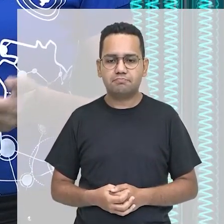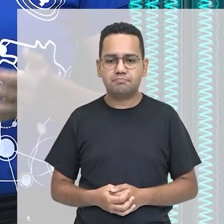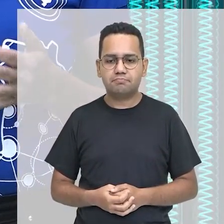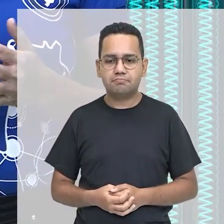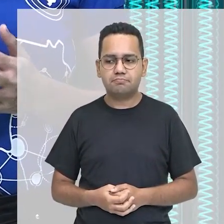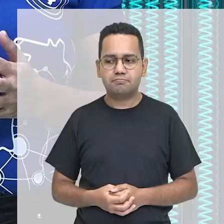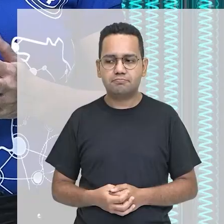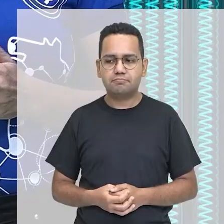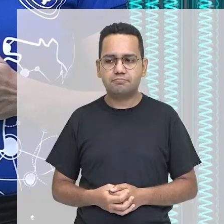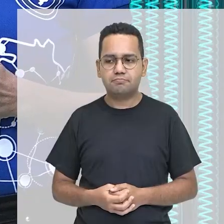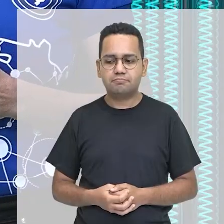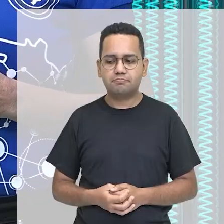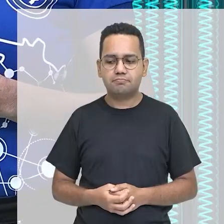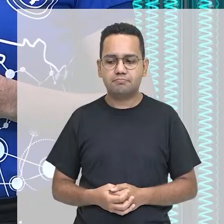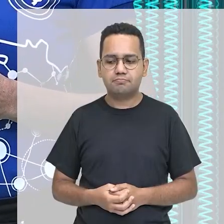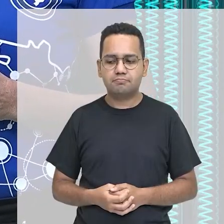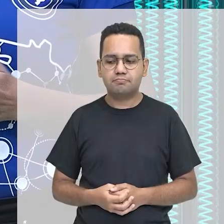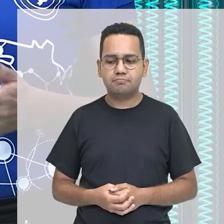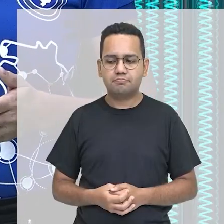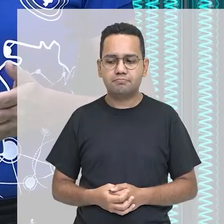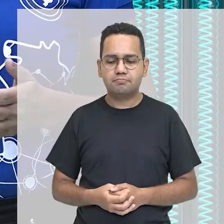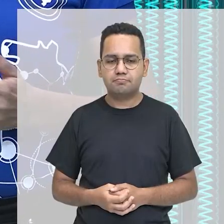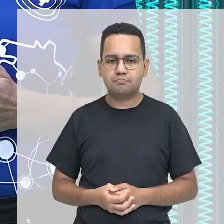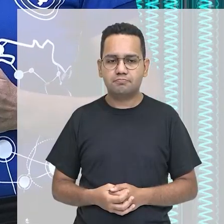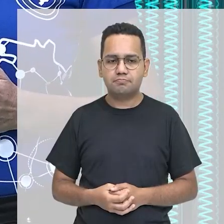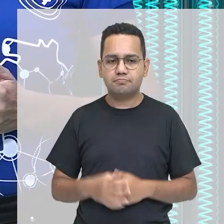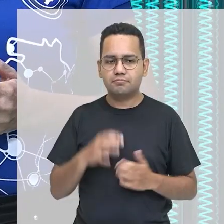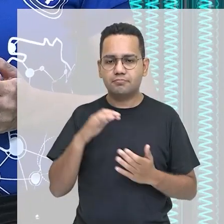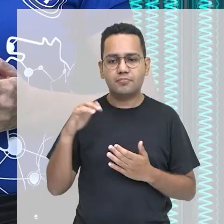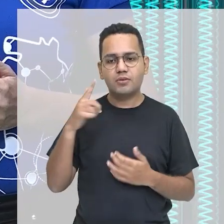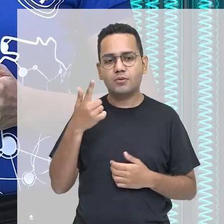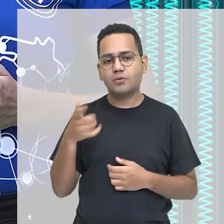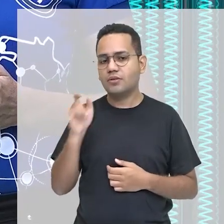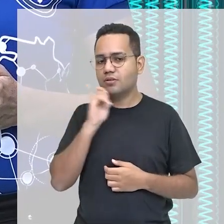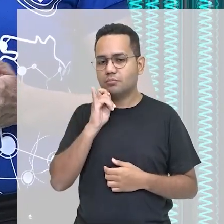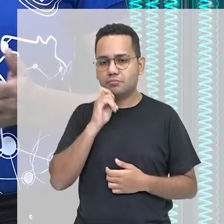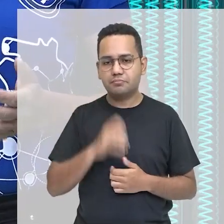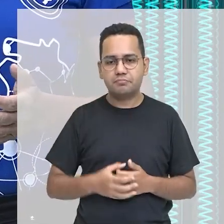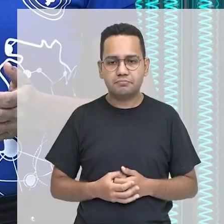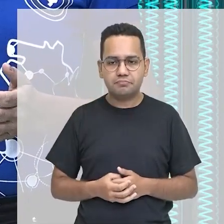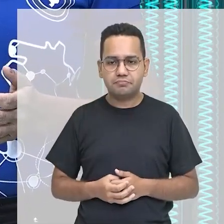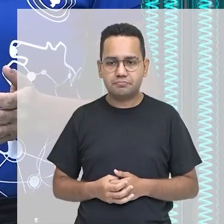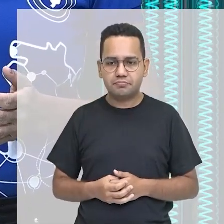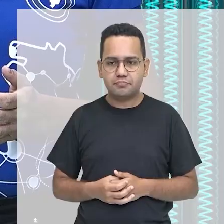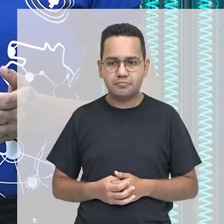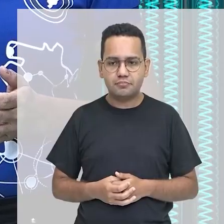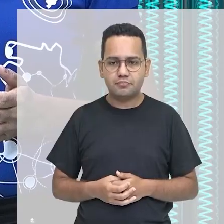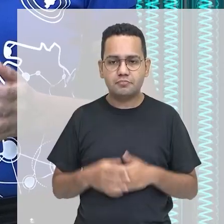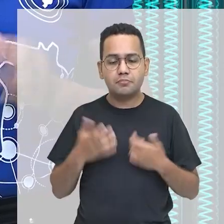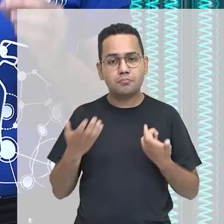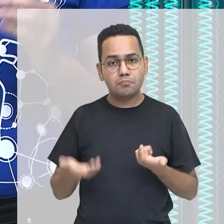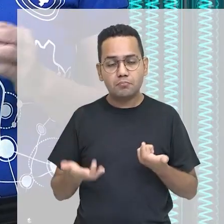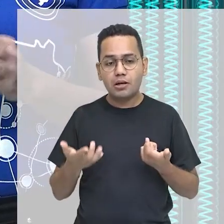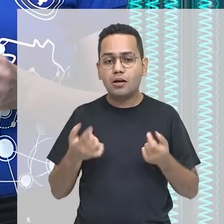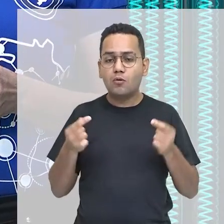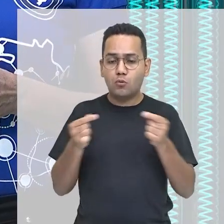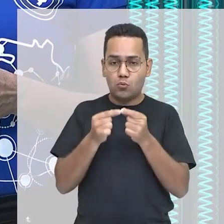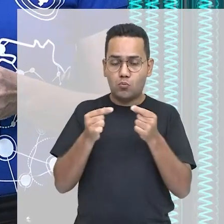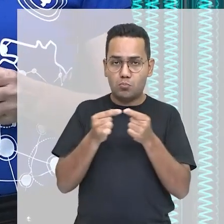que significa devido a. Vamos ver o exemplo aqui junto comigo? Da utilização das